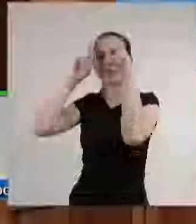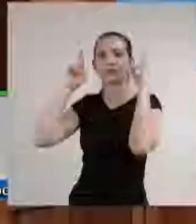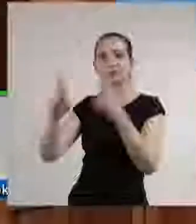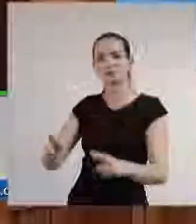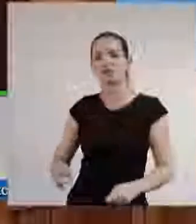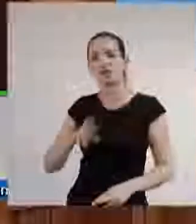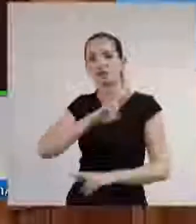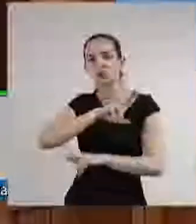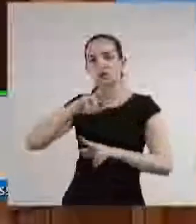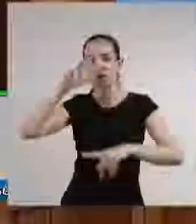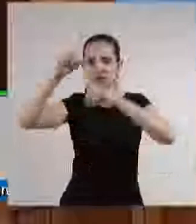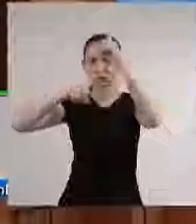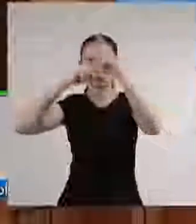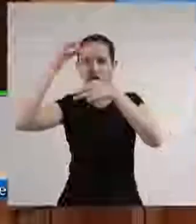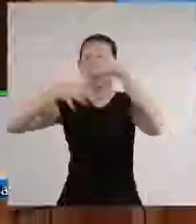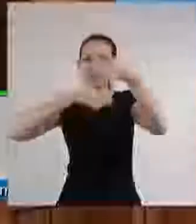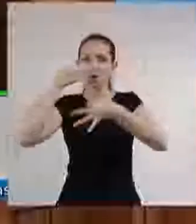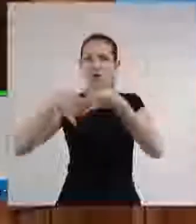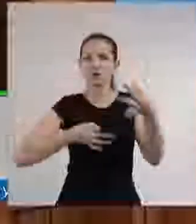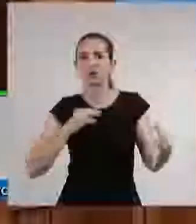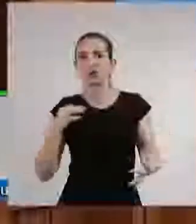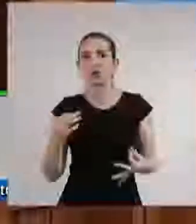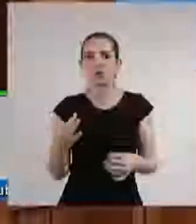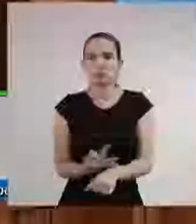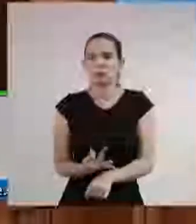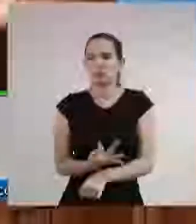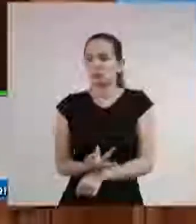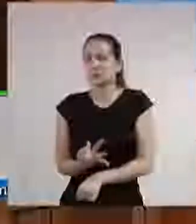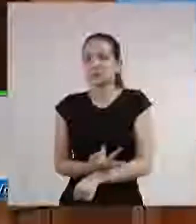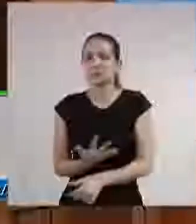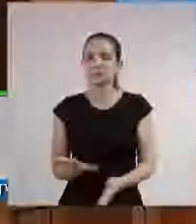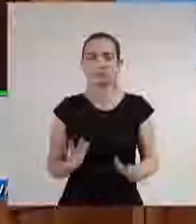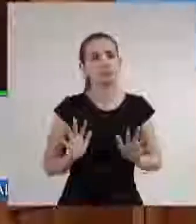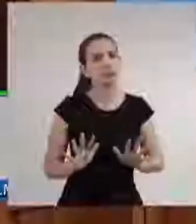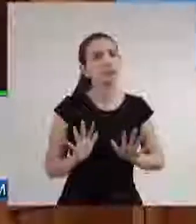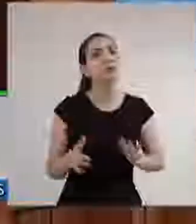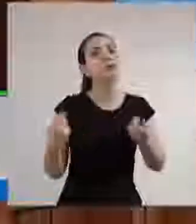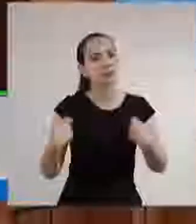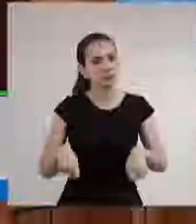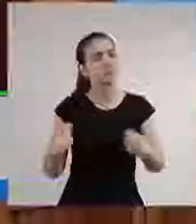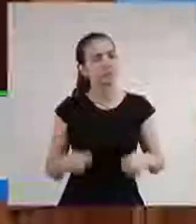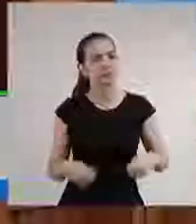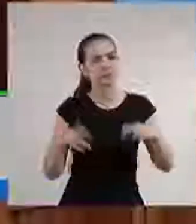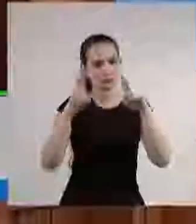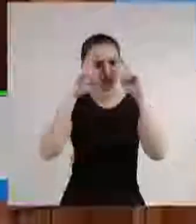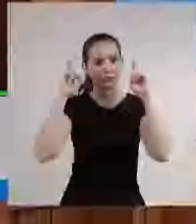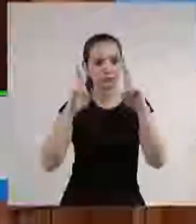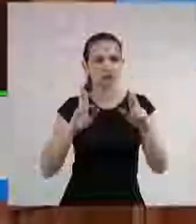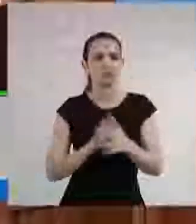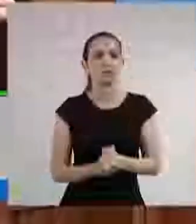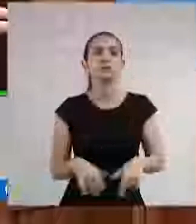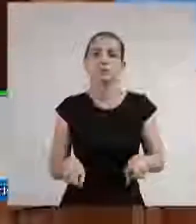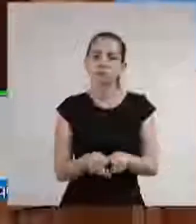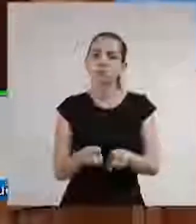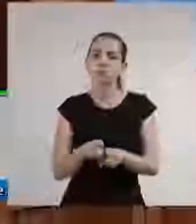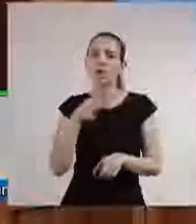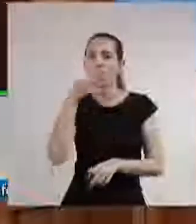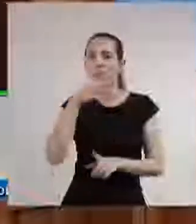ideológicas e até mesmo do ponto de vista, né, da questão